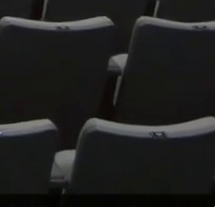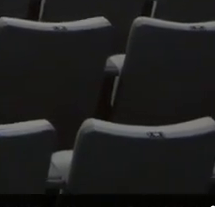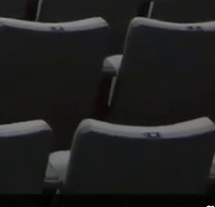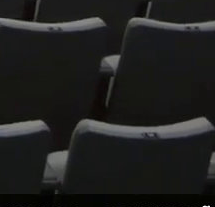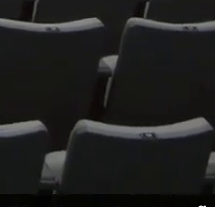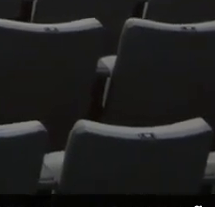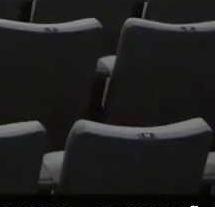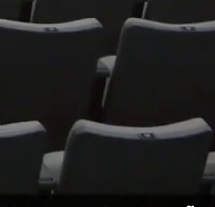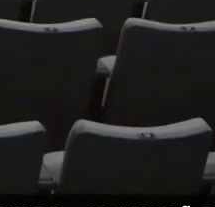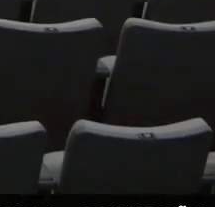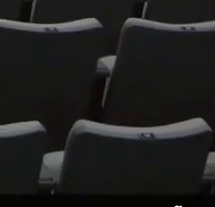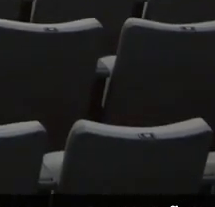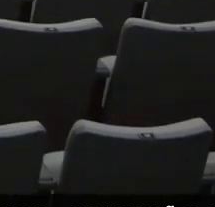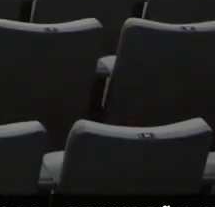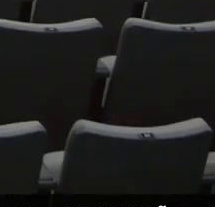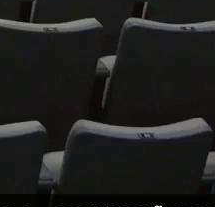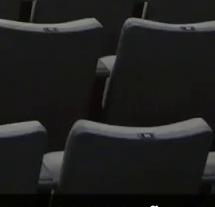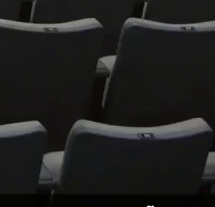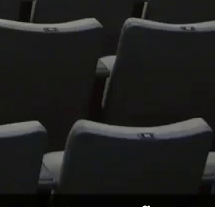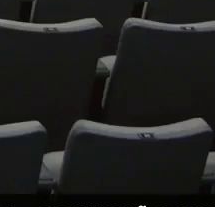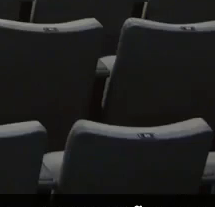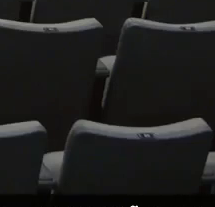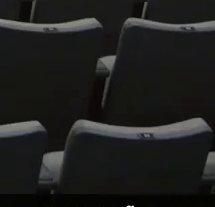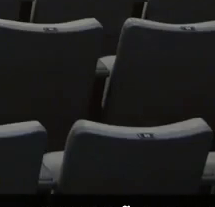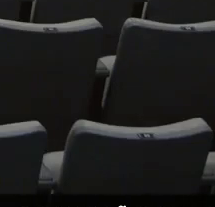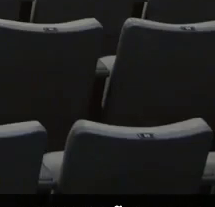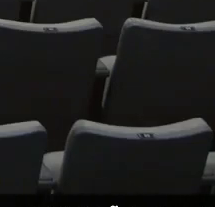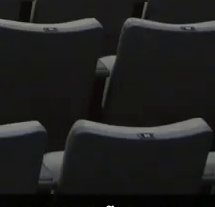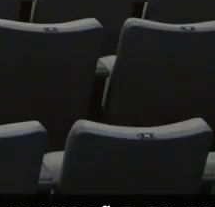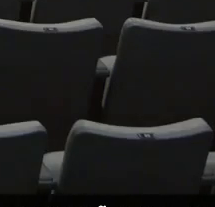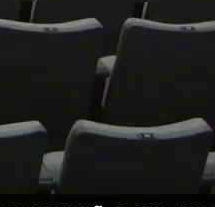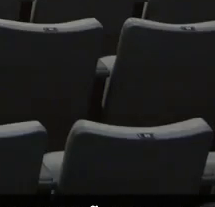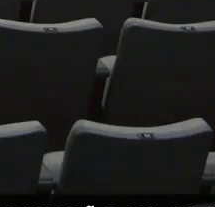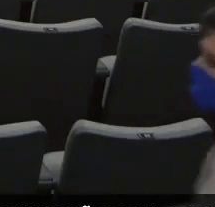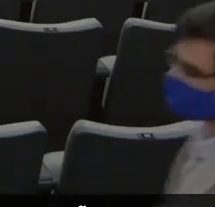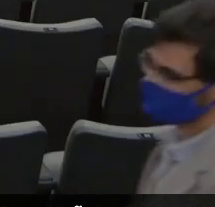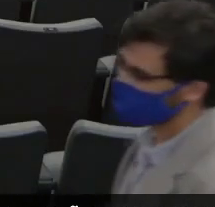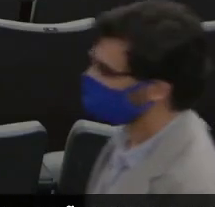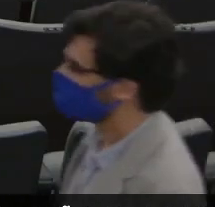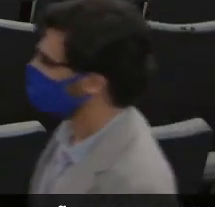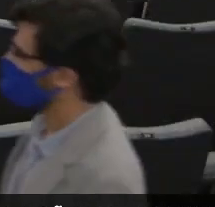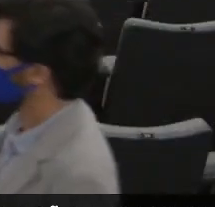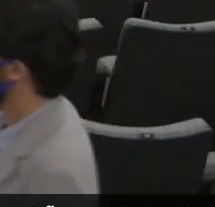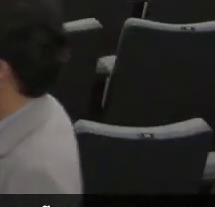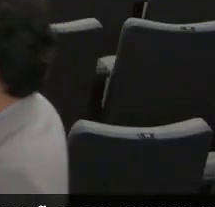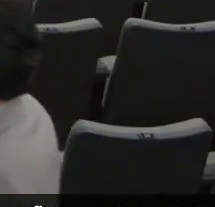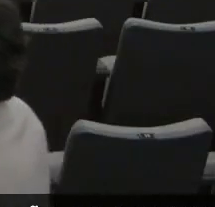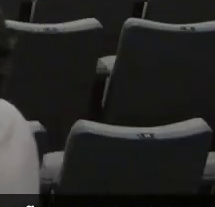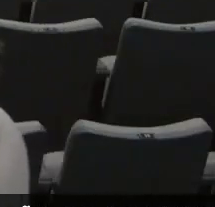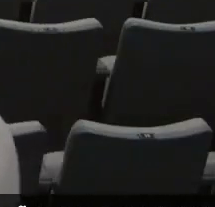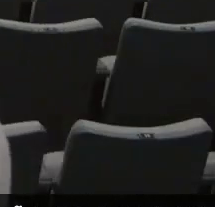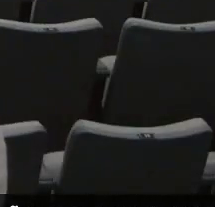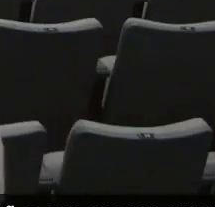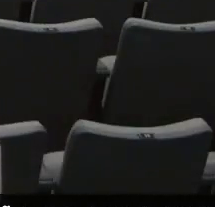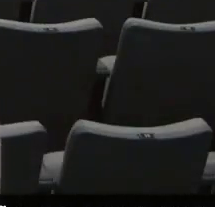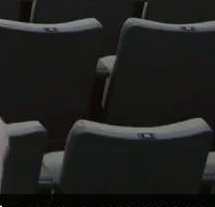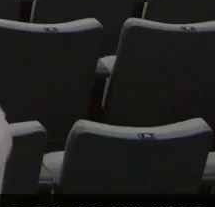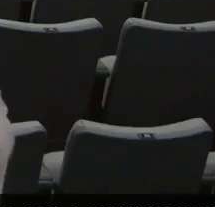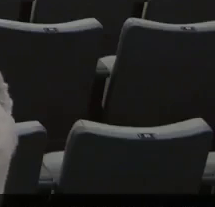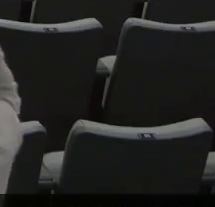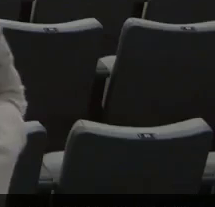Laura Serrano registro também com alegria e convido fazer a